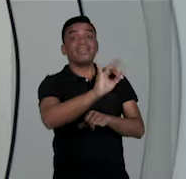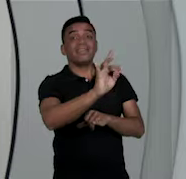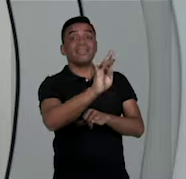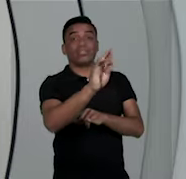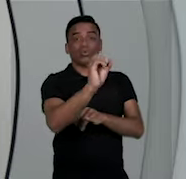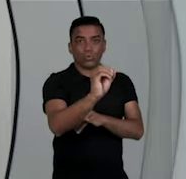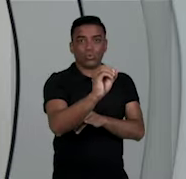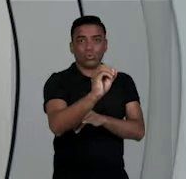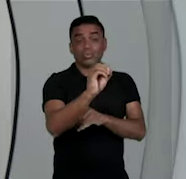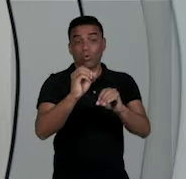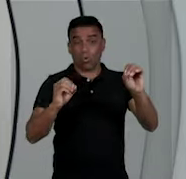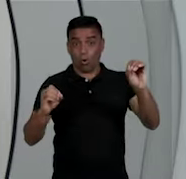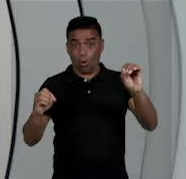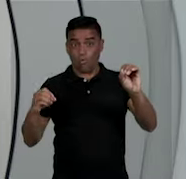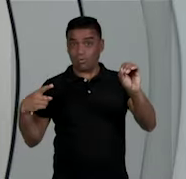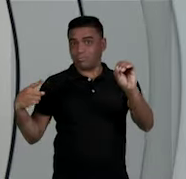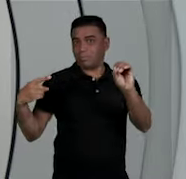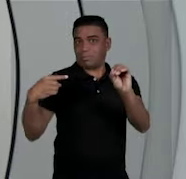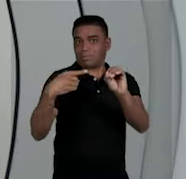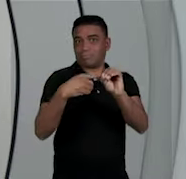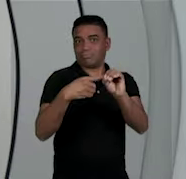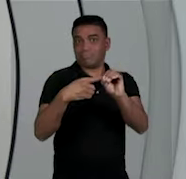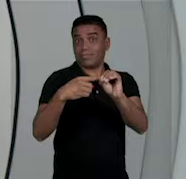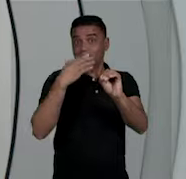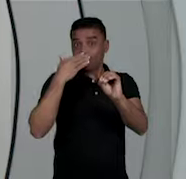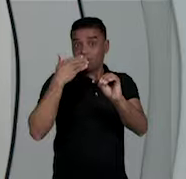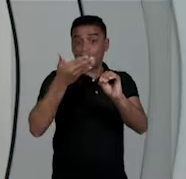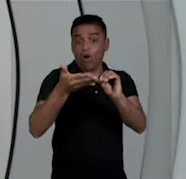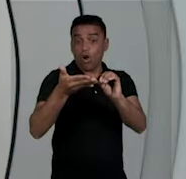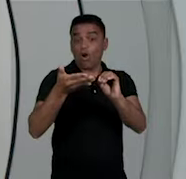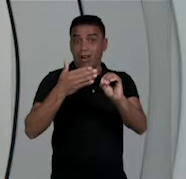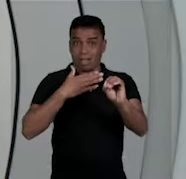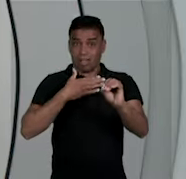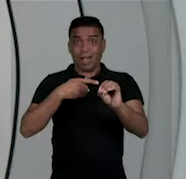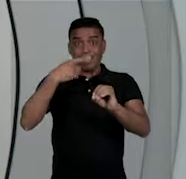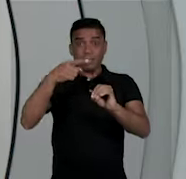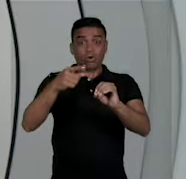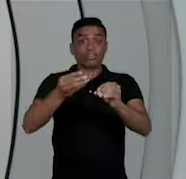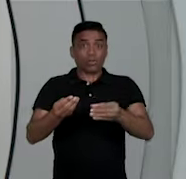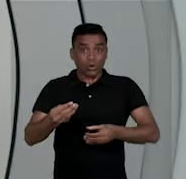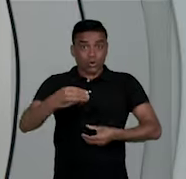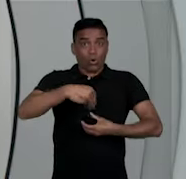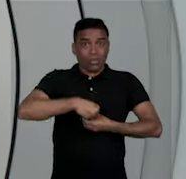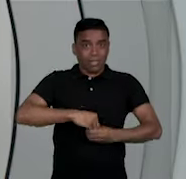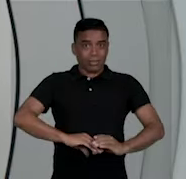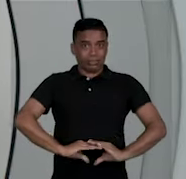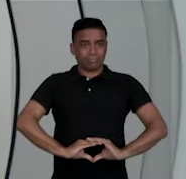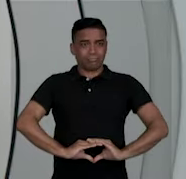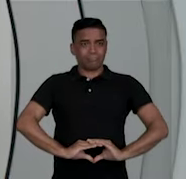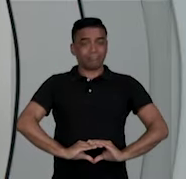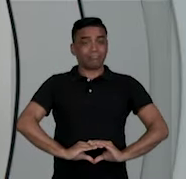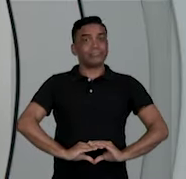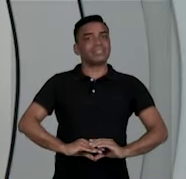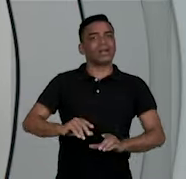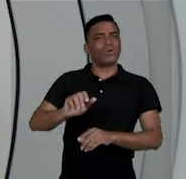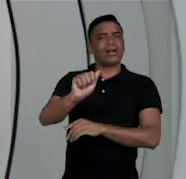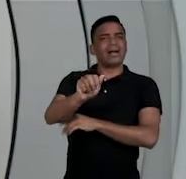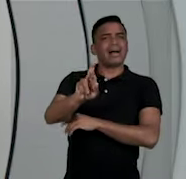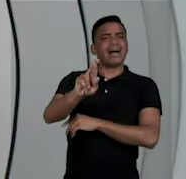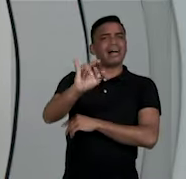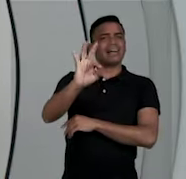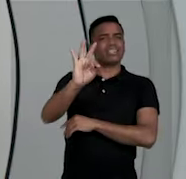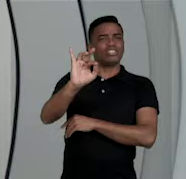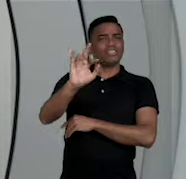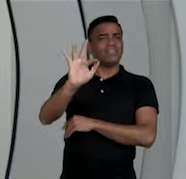e o espermatozoide e a gente faz isso fora, né? Para implantar depois. A inseminação artificial, normalmente